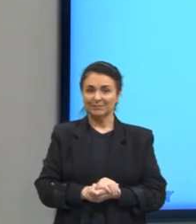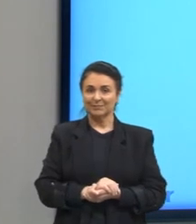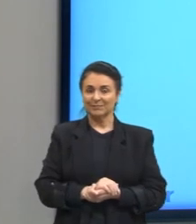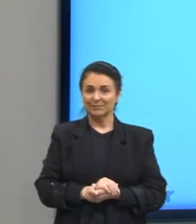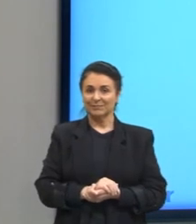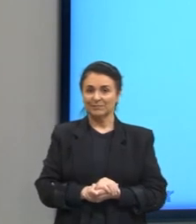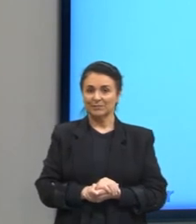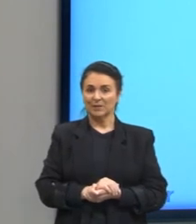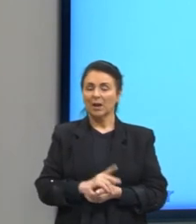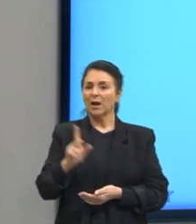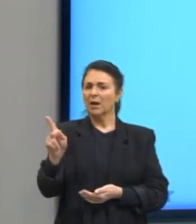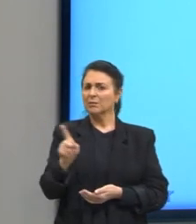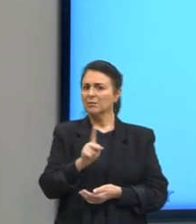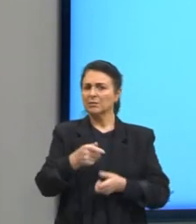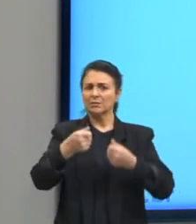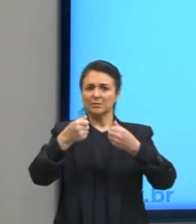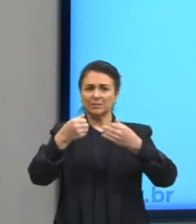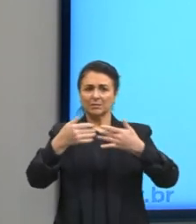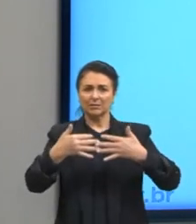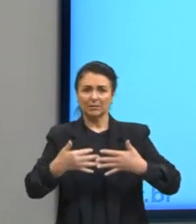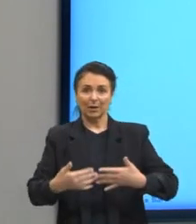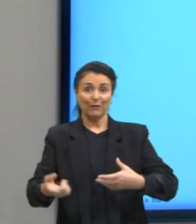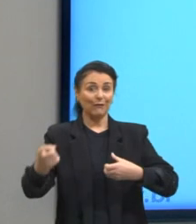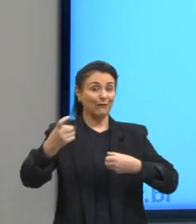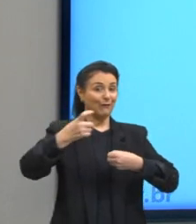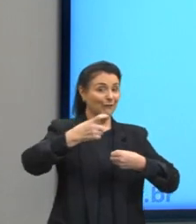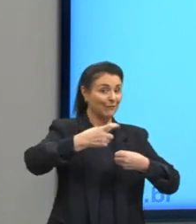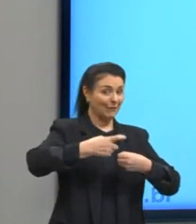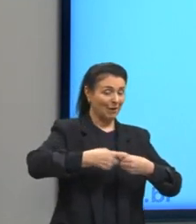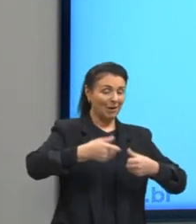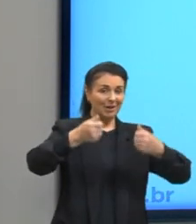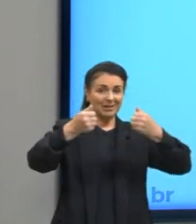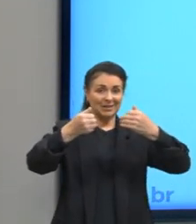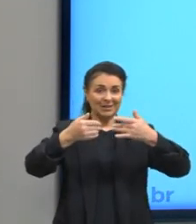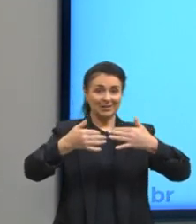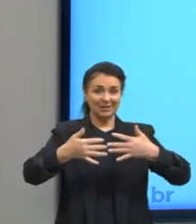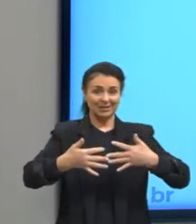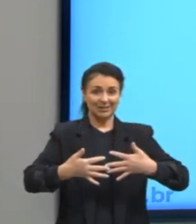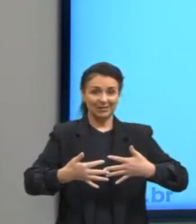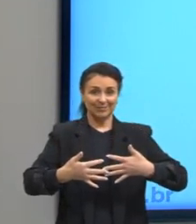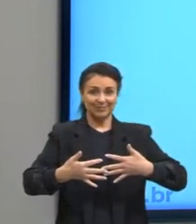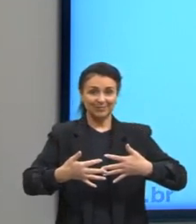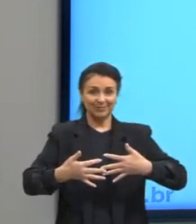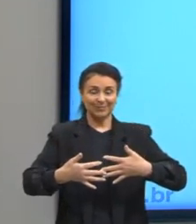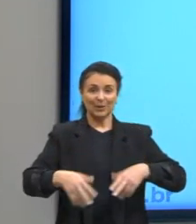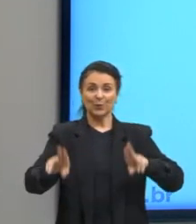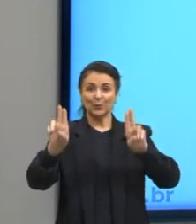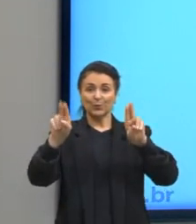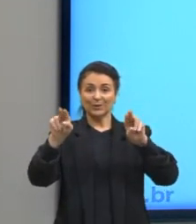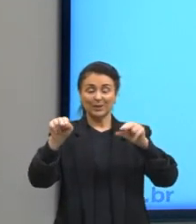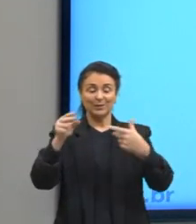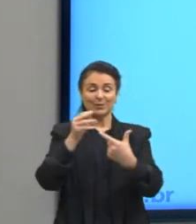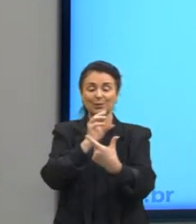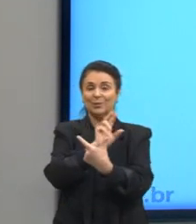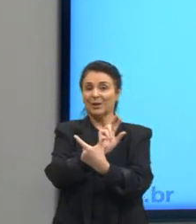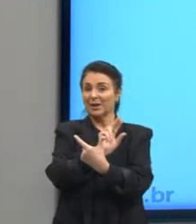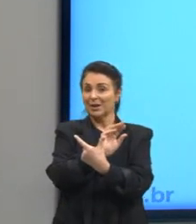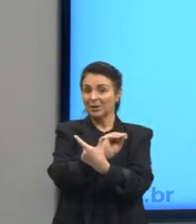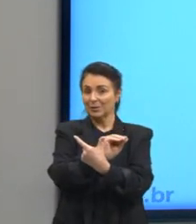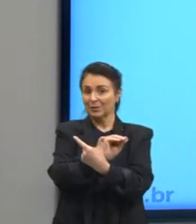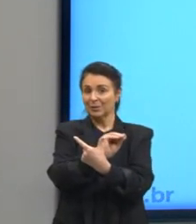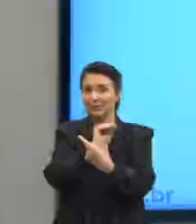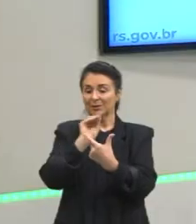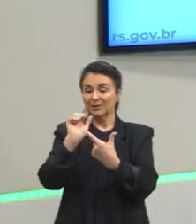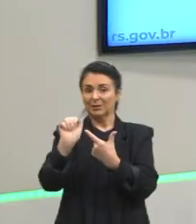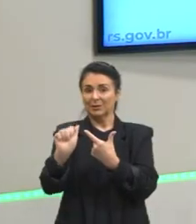e Como comentei com vocês nós iríamos voltar a falar um pouquinho sobre o artigo gente na